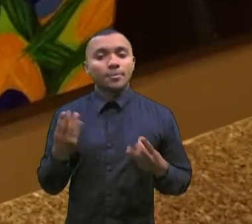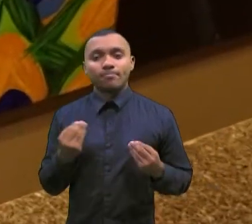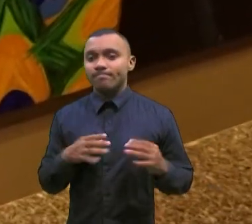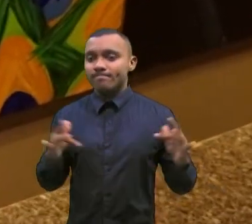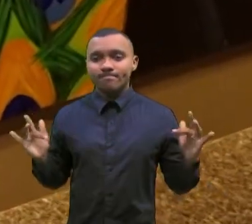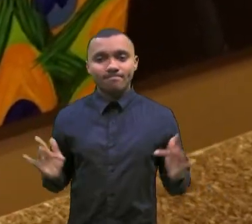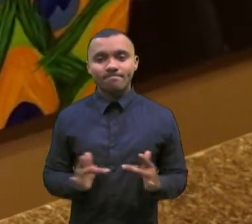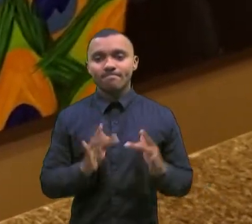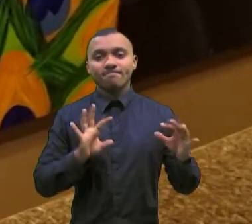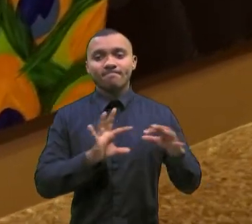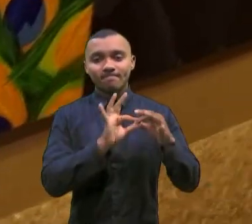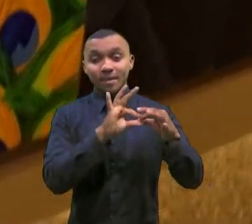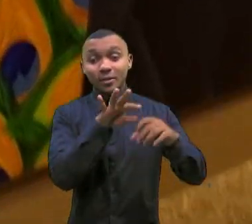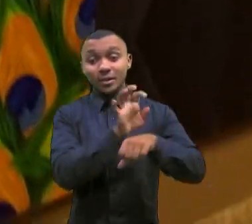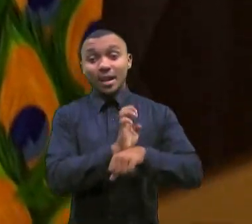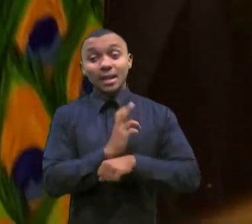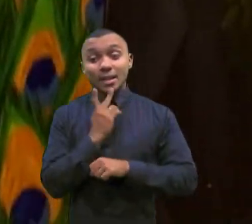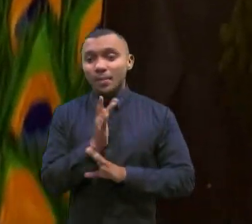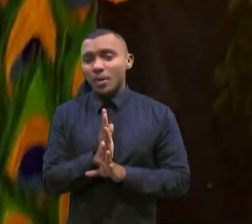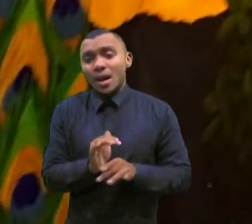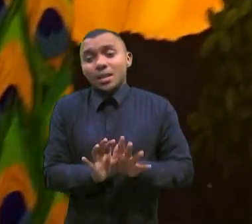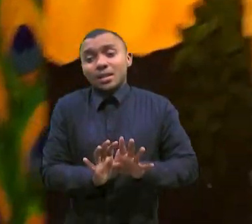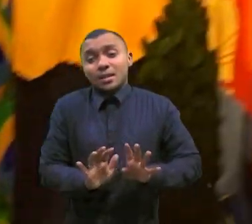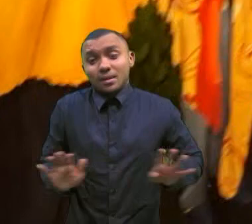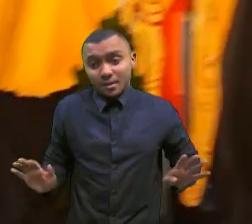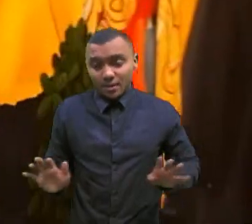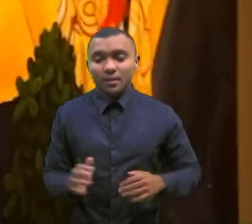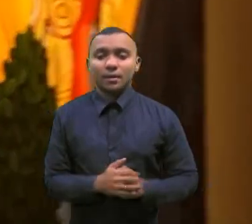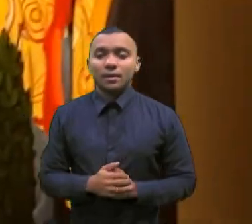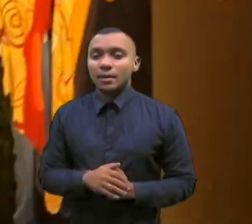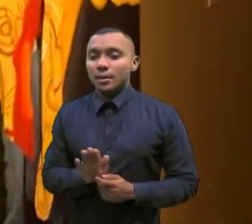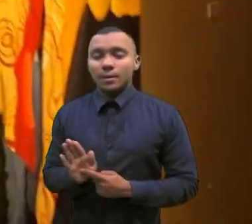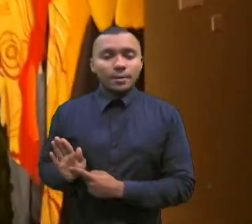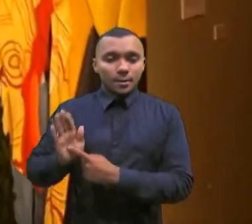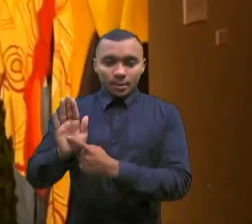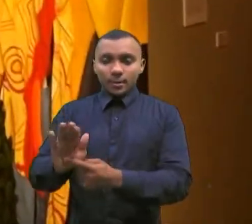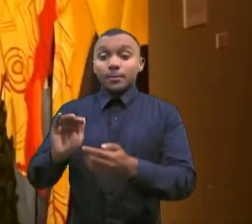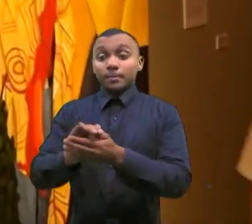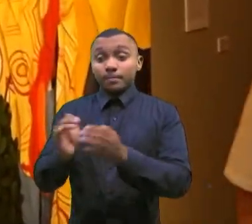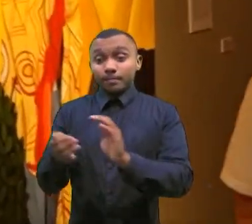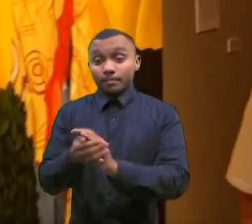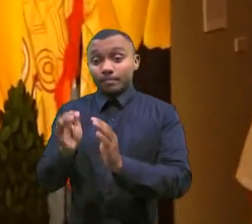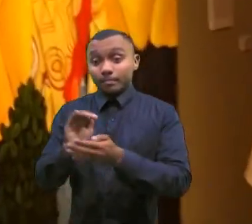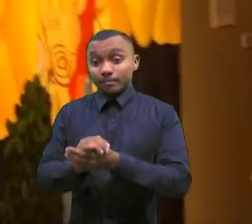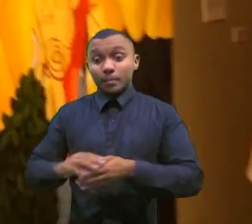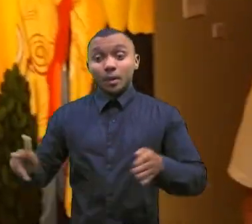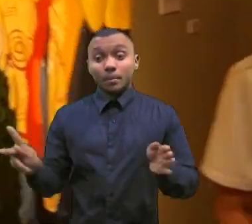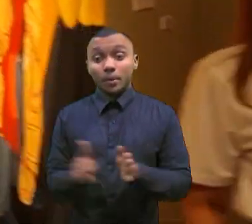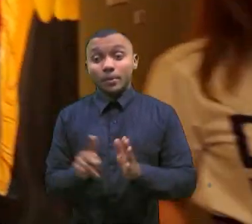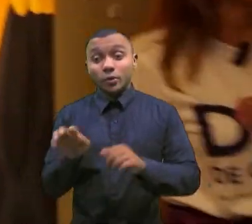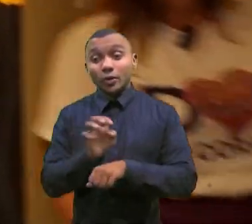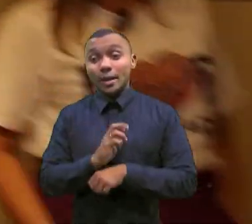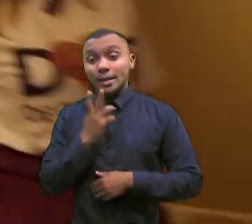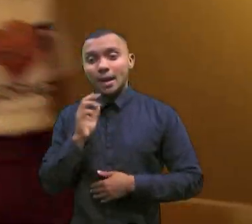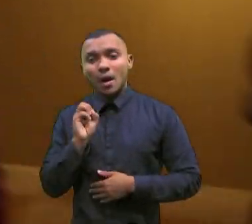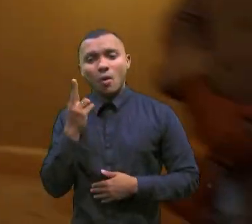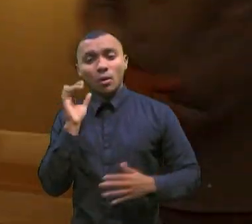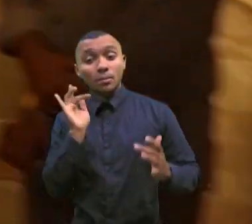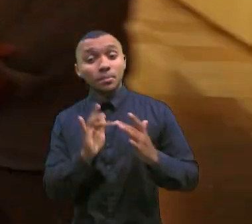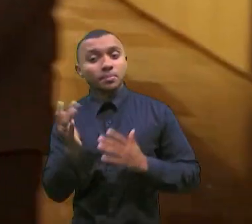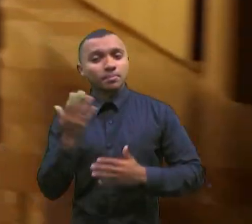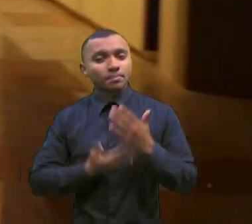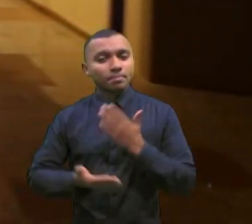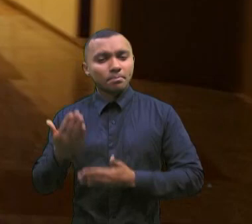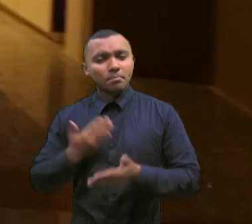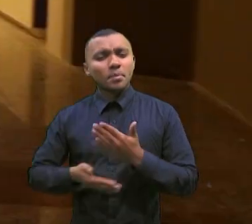com o Ceará, porque a Uniforplástica é isso, ela traz artistas que são do Ceará ou que têm uma ligação, tiveram uma